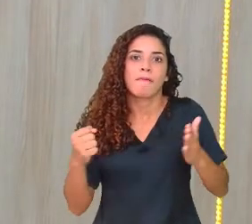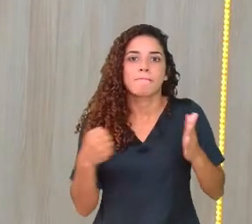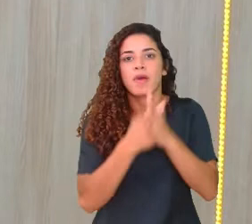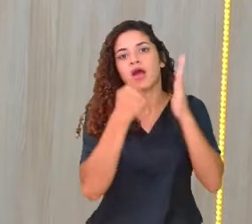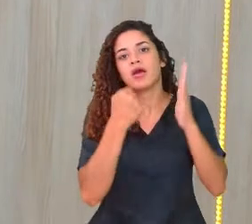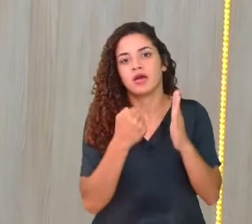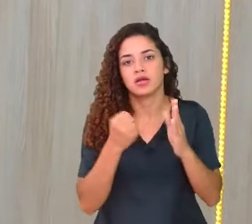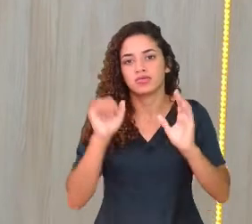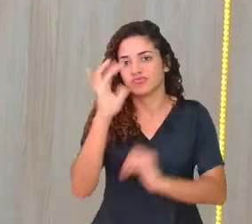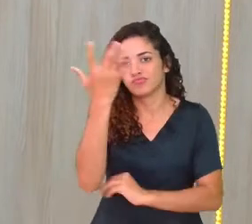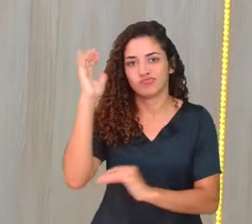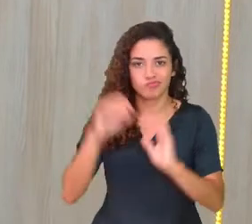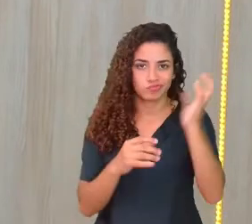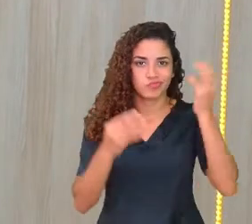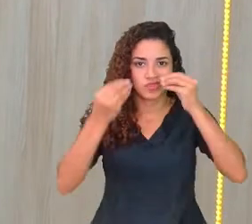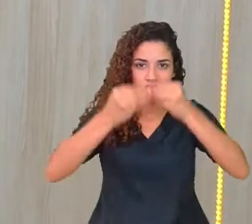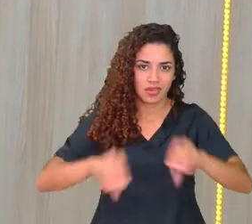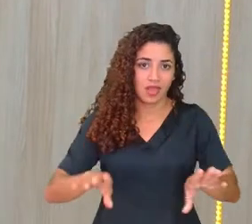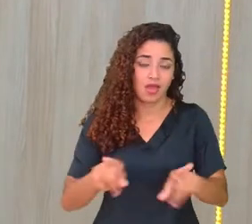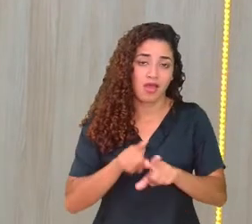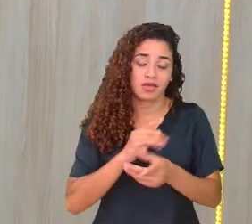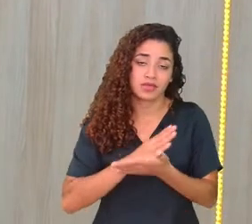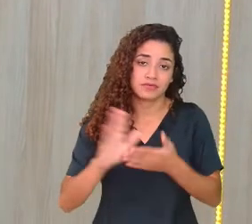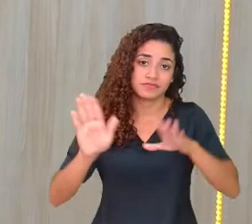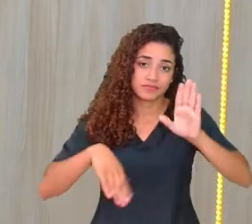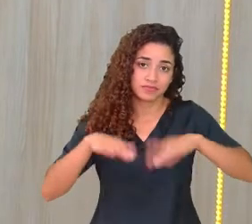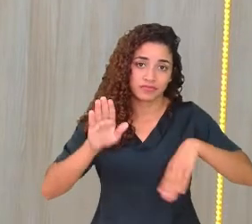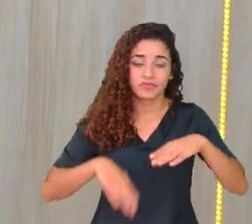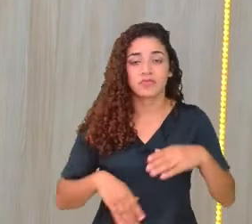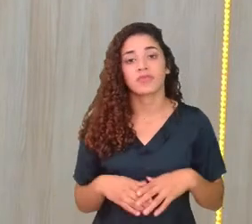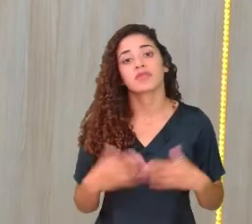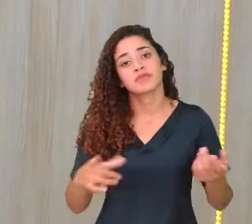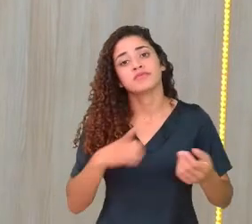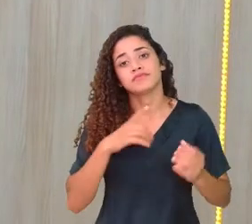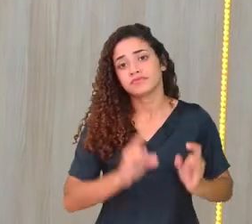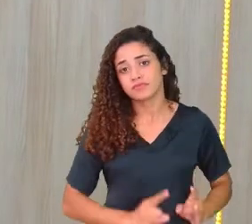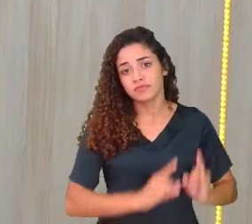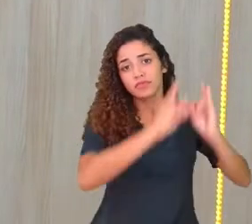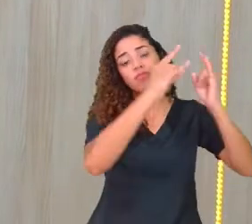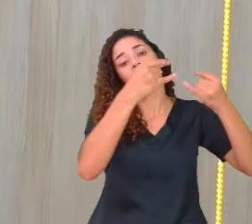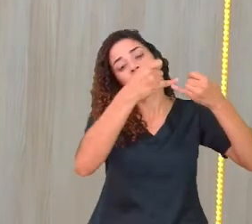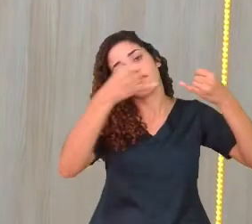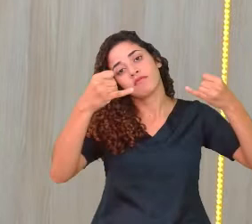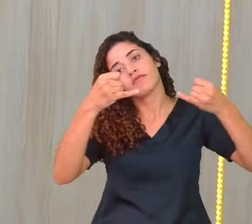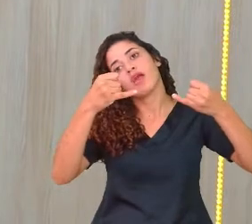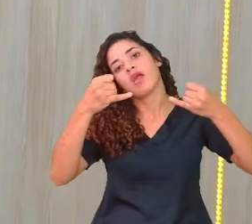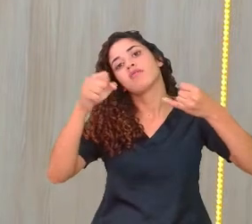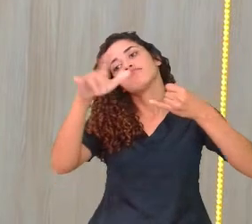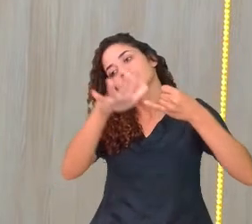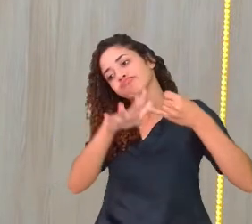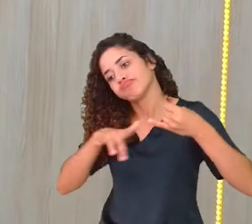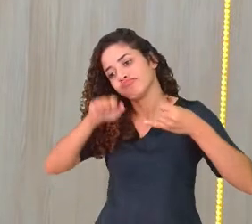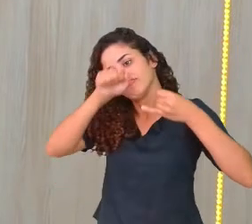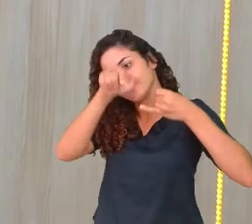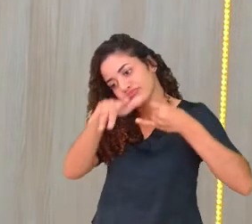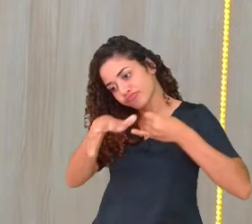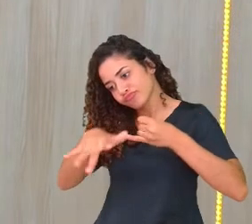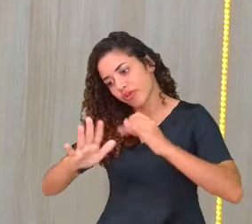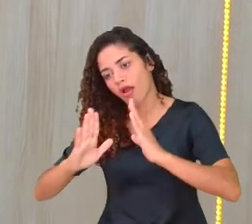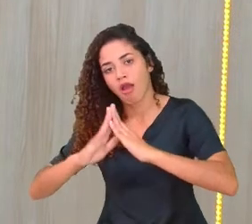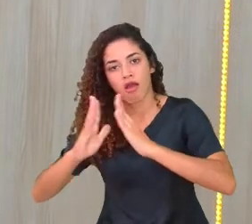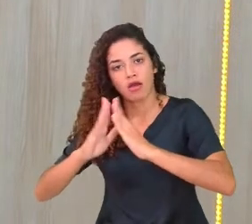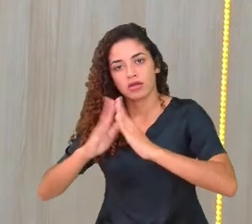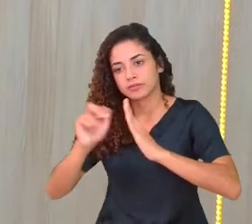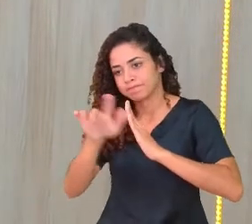ambientais, mas aí ela chega pelas torres de transmissão e ela é dirigida para todas as residências,